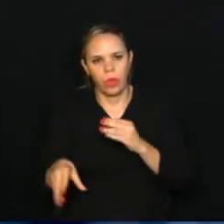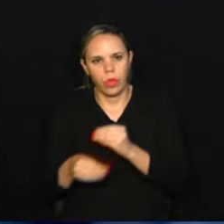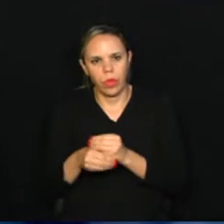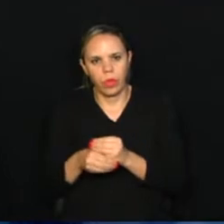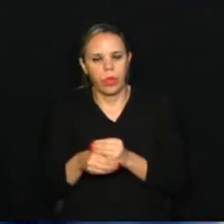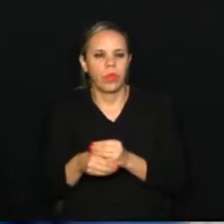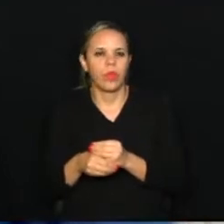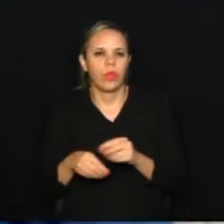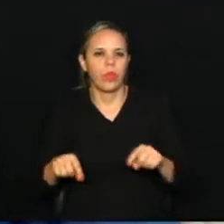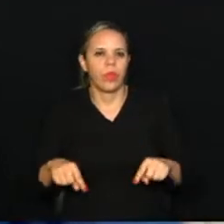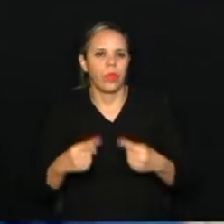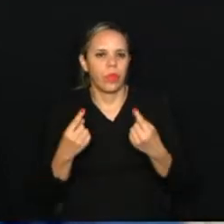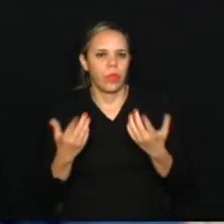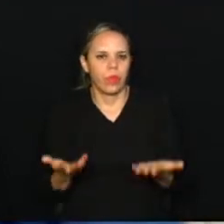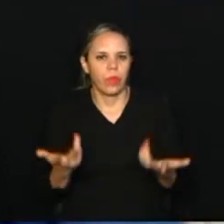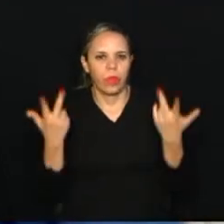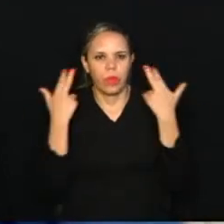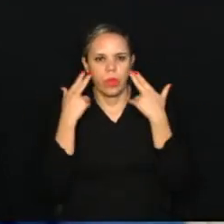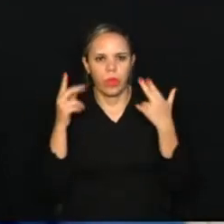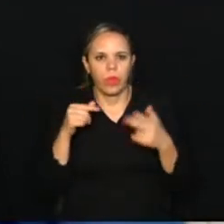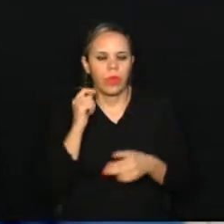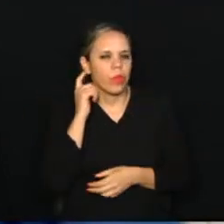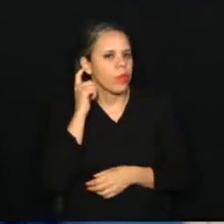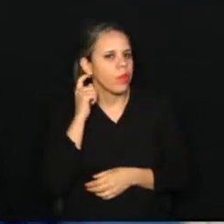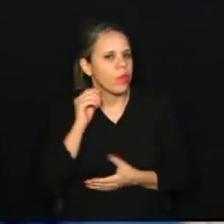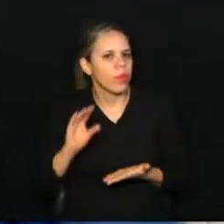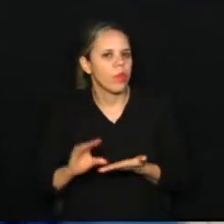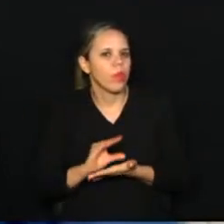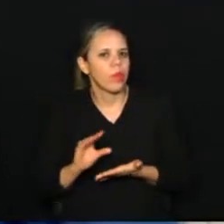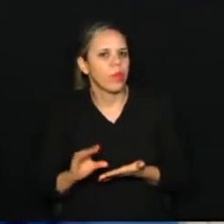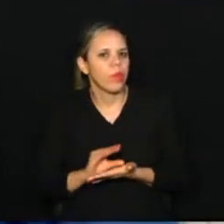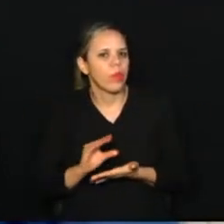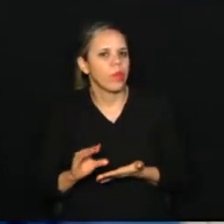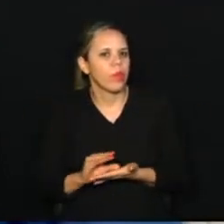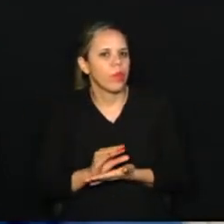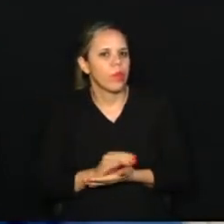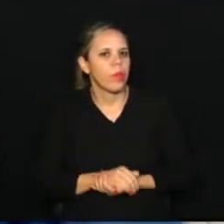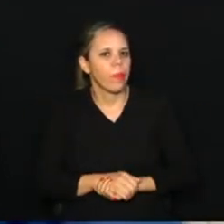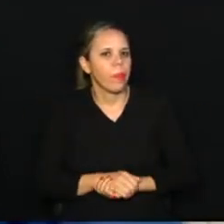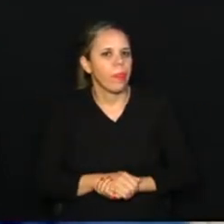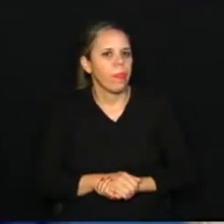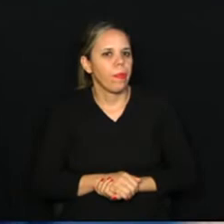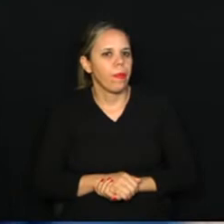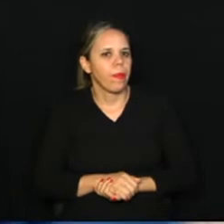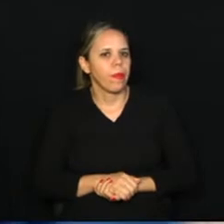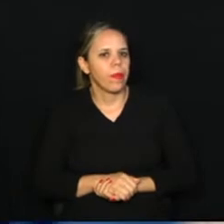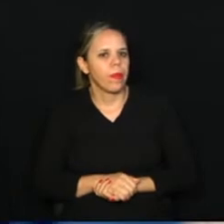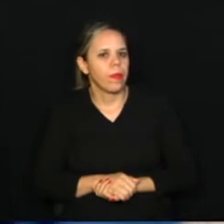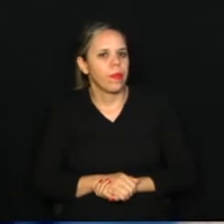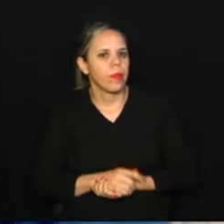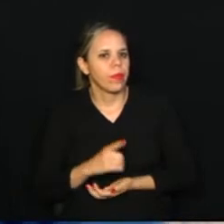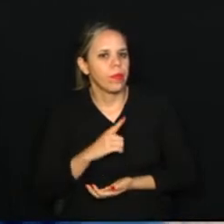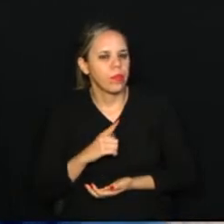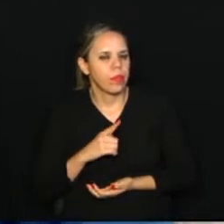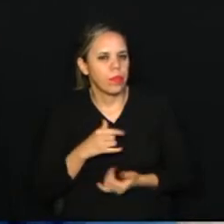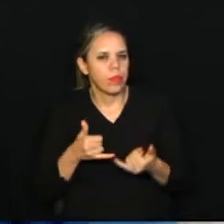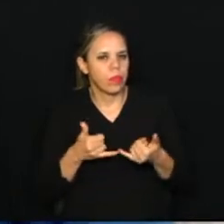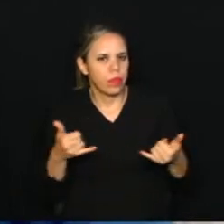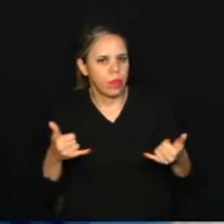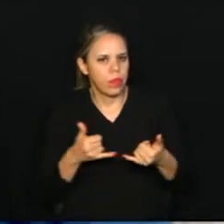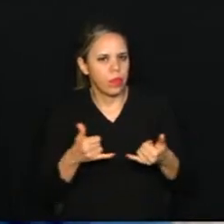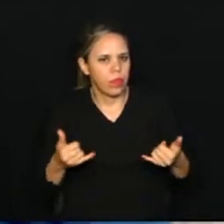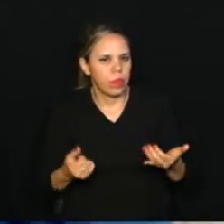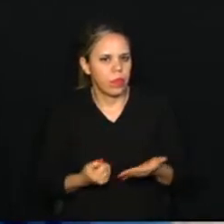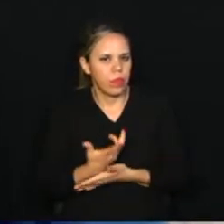Os desafios, naturalmente, são investimentos, né? Tem custo do cabeamento, da passagem